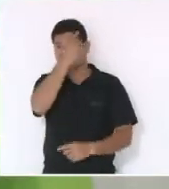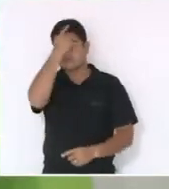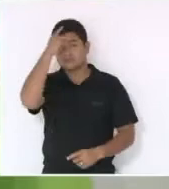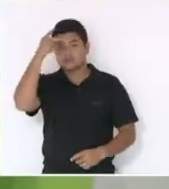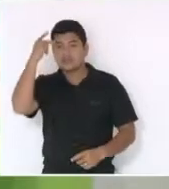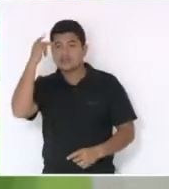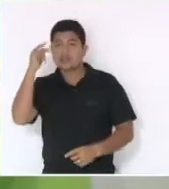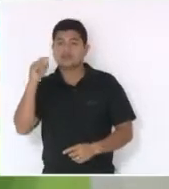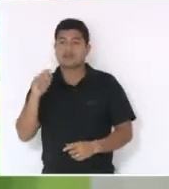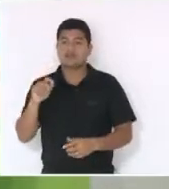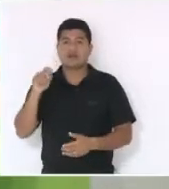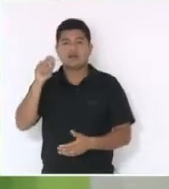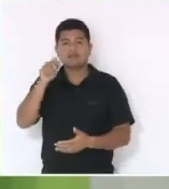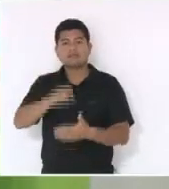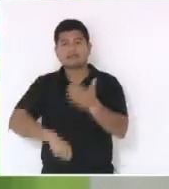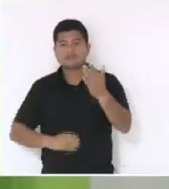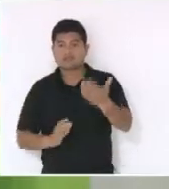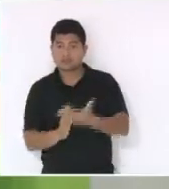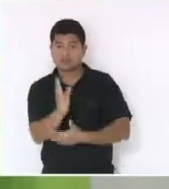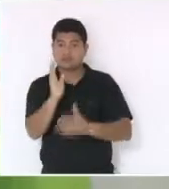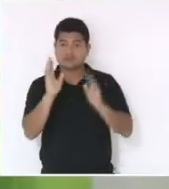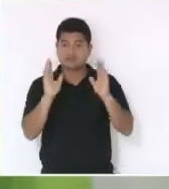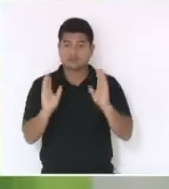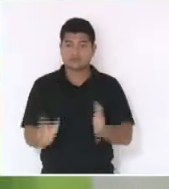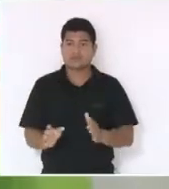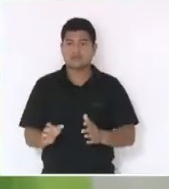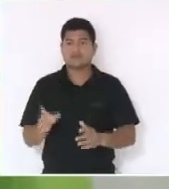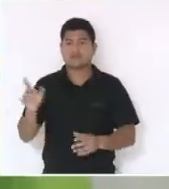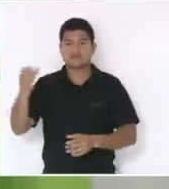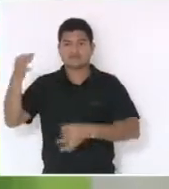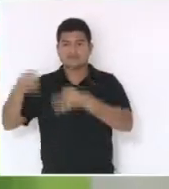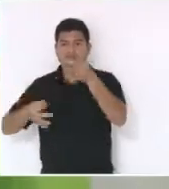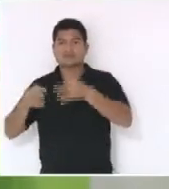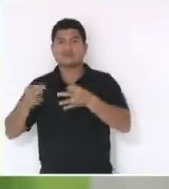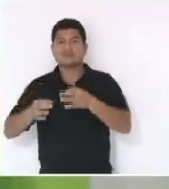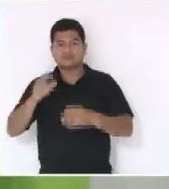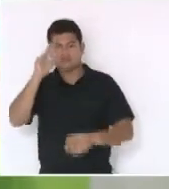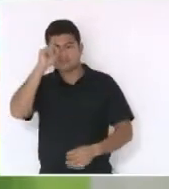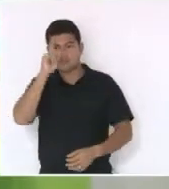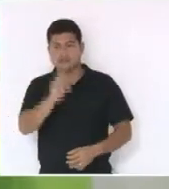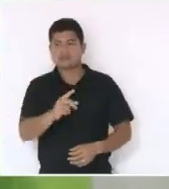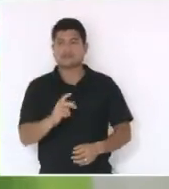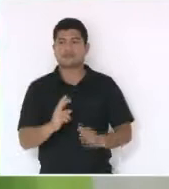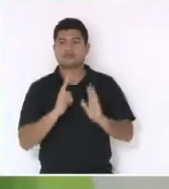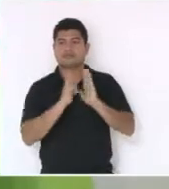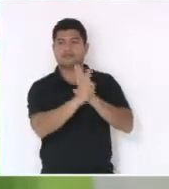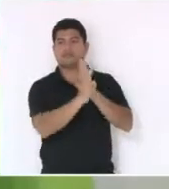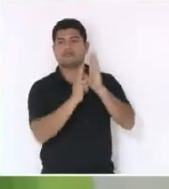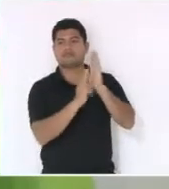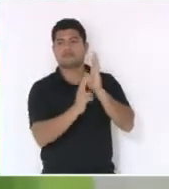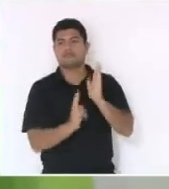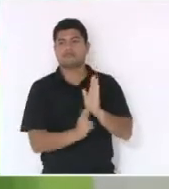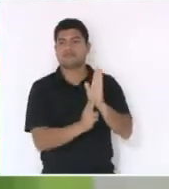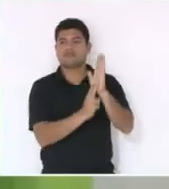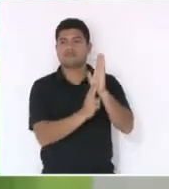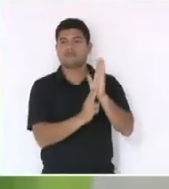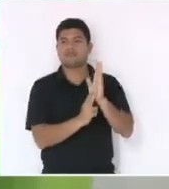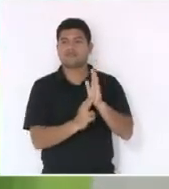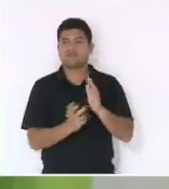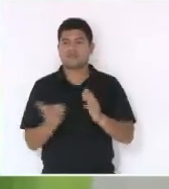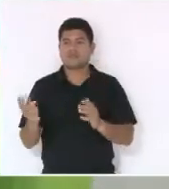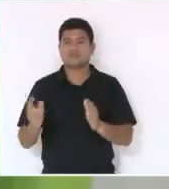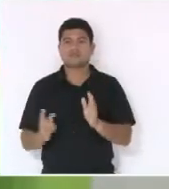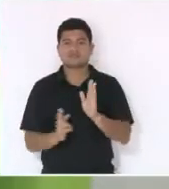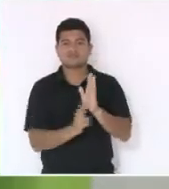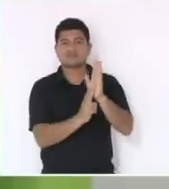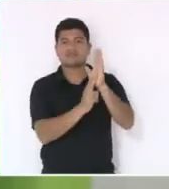concurso, que a Justiça determinou a nomeação e que daí acabaram, então, sendo